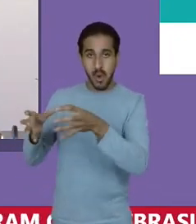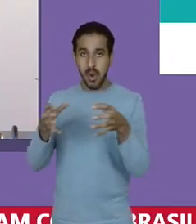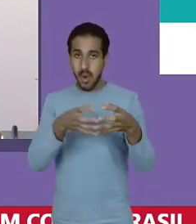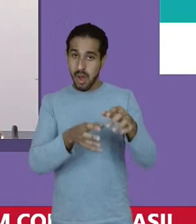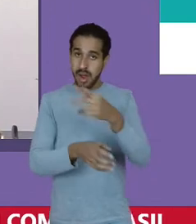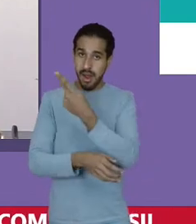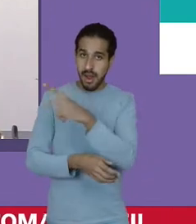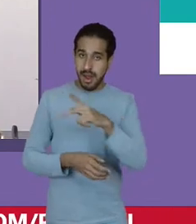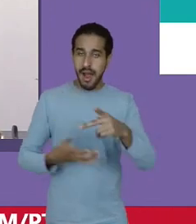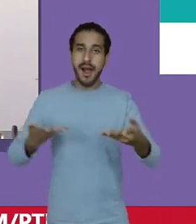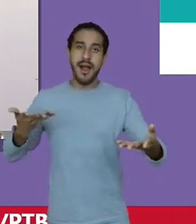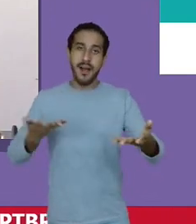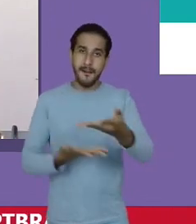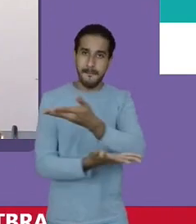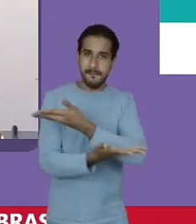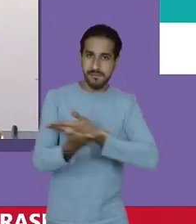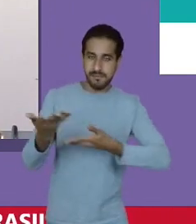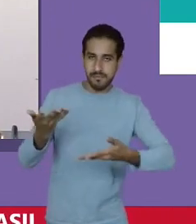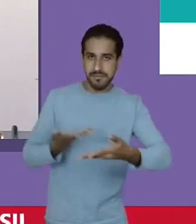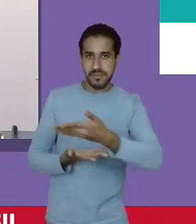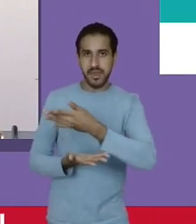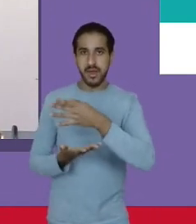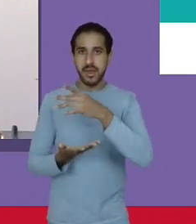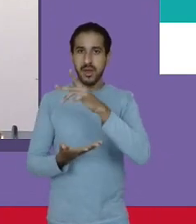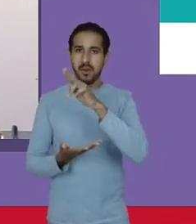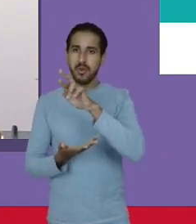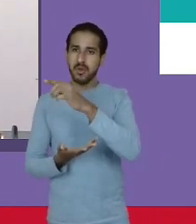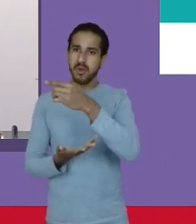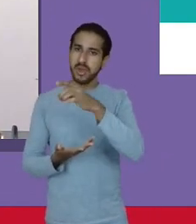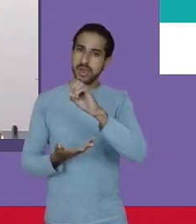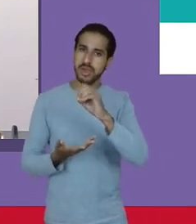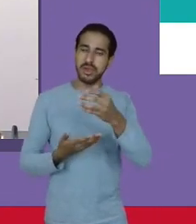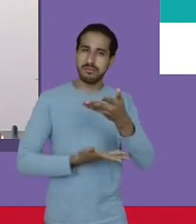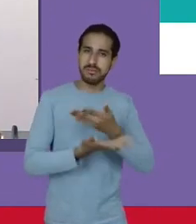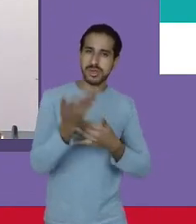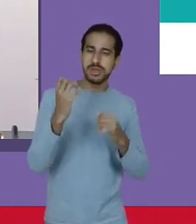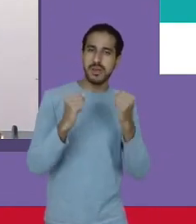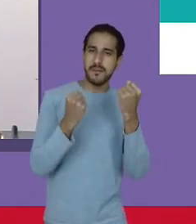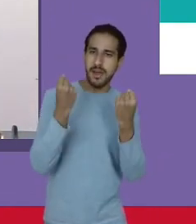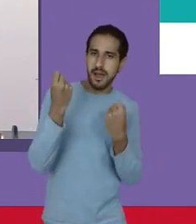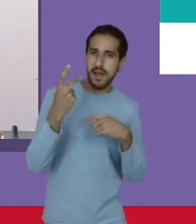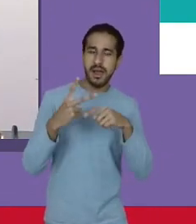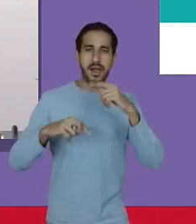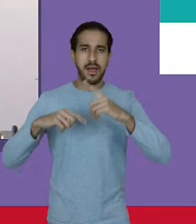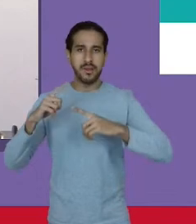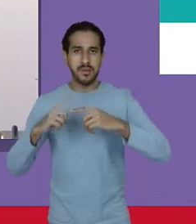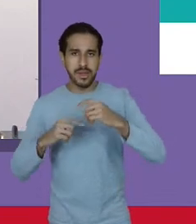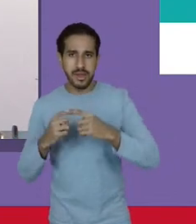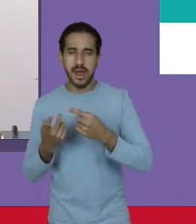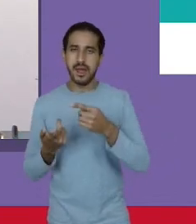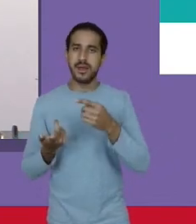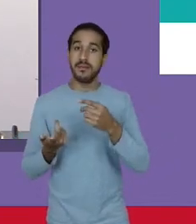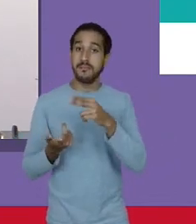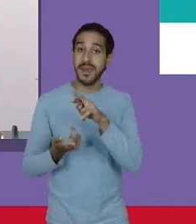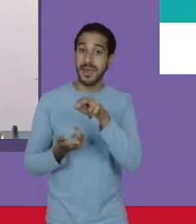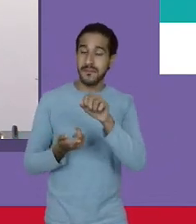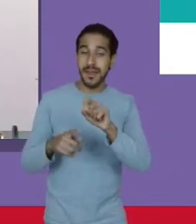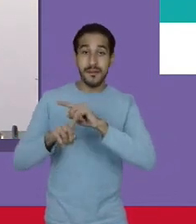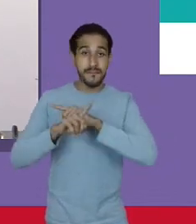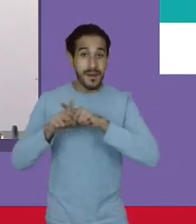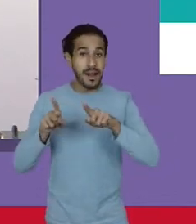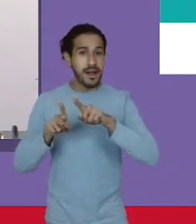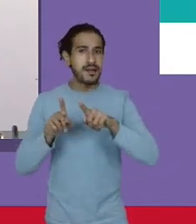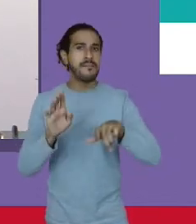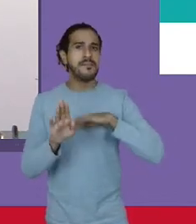coletiva, compartilharem meios de produção, compartilharem maquinários, compartilharem matérias-primas, mas ali também